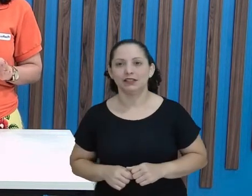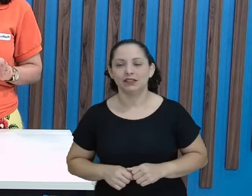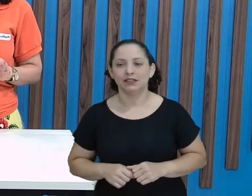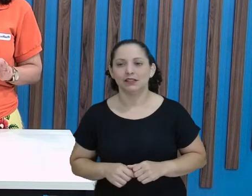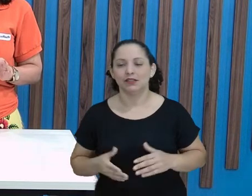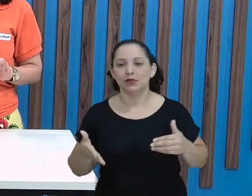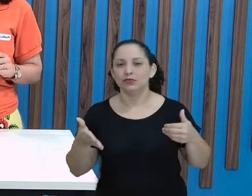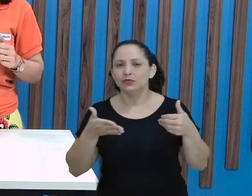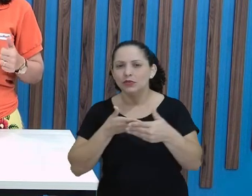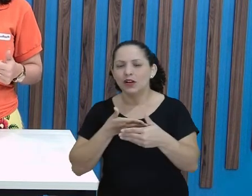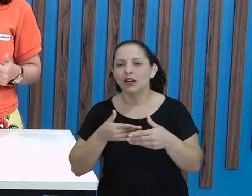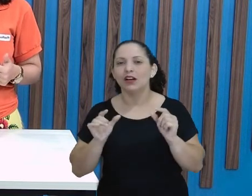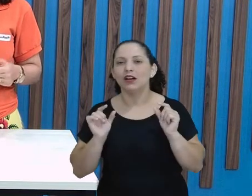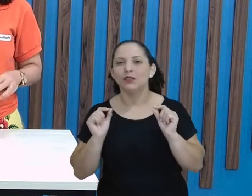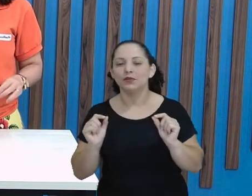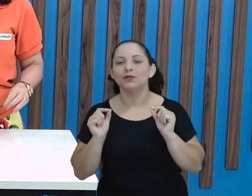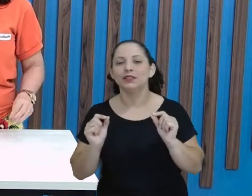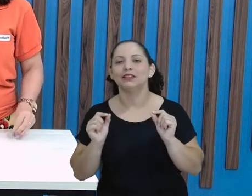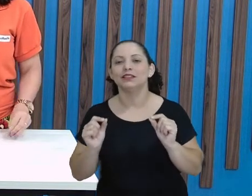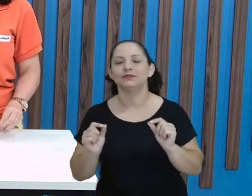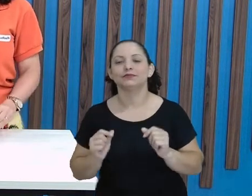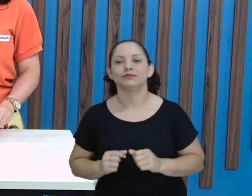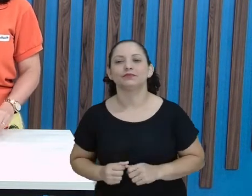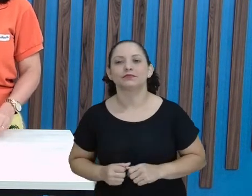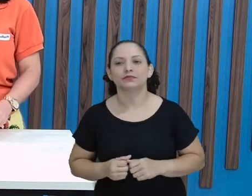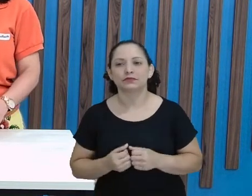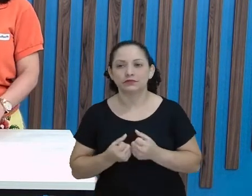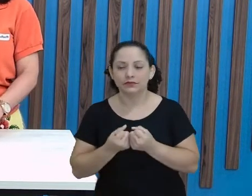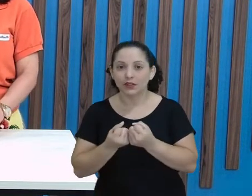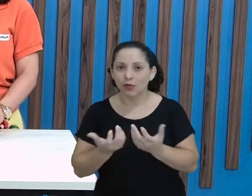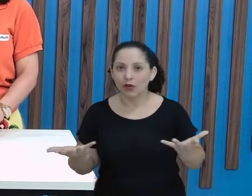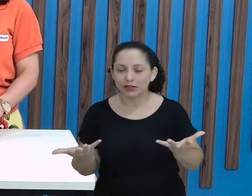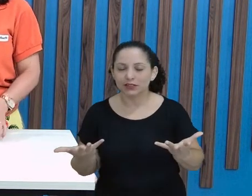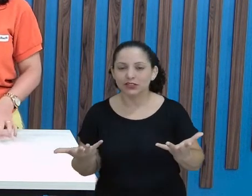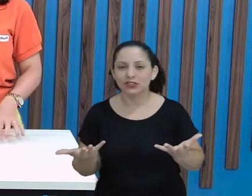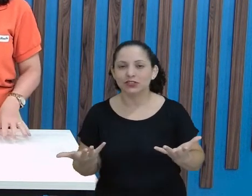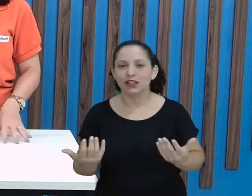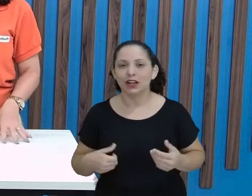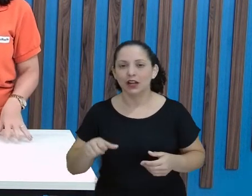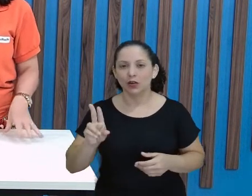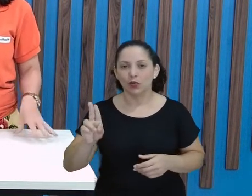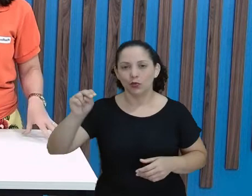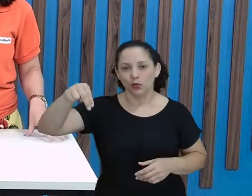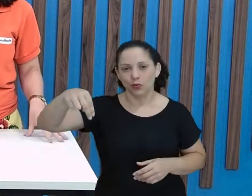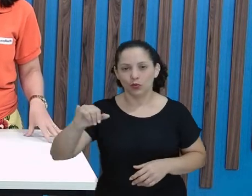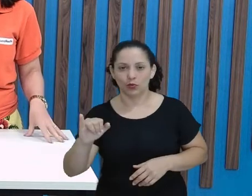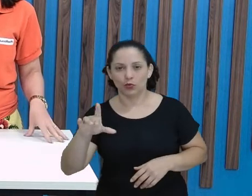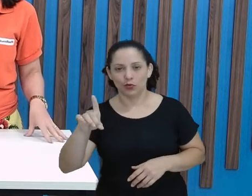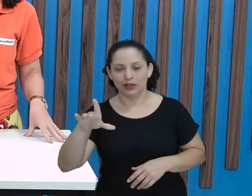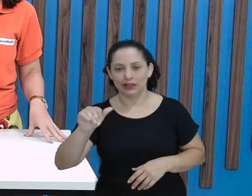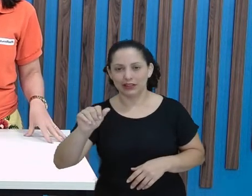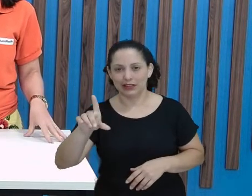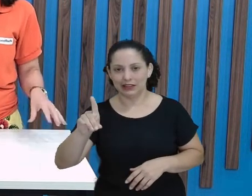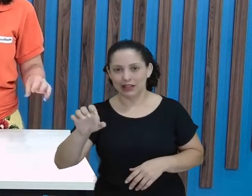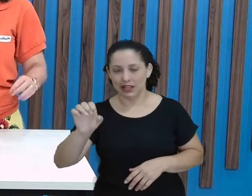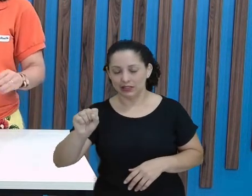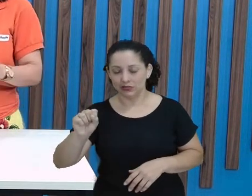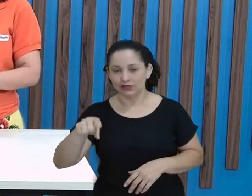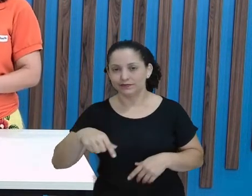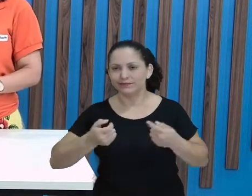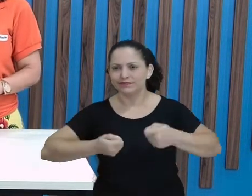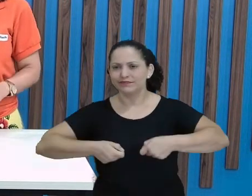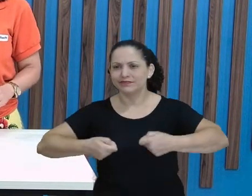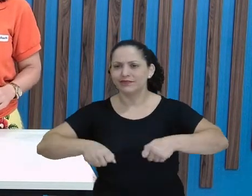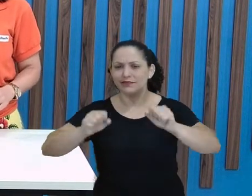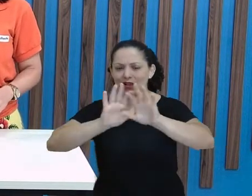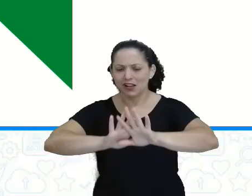Continuando, o que tem mais agora para vocês? Quantas unidades do triângulo são necessárias para cobrir toda a